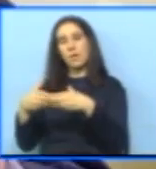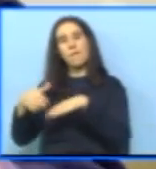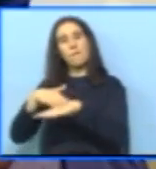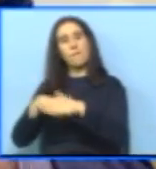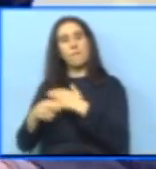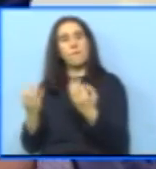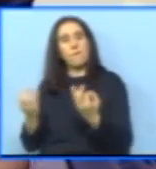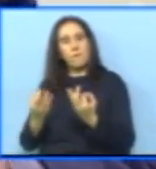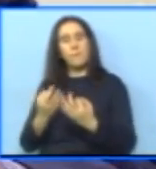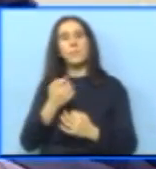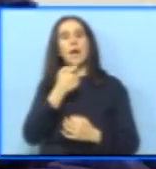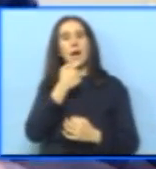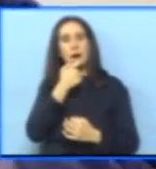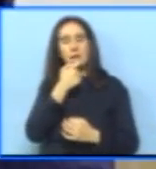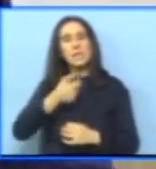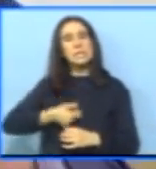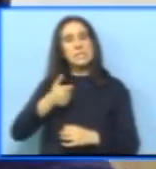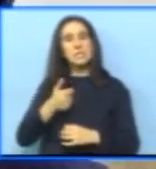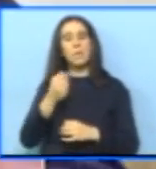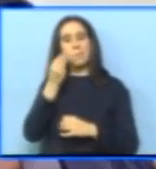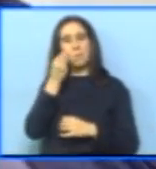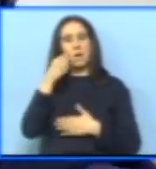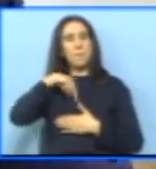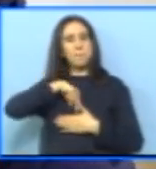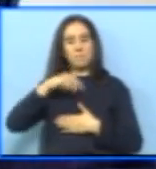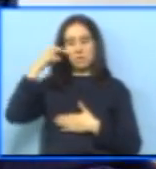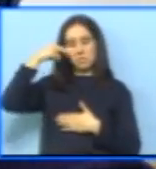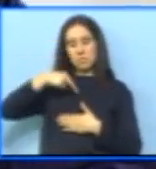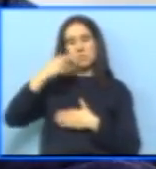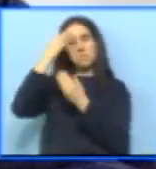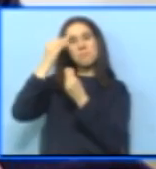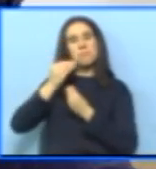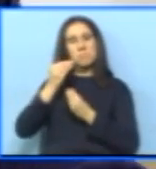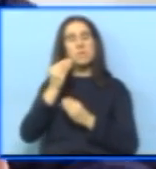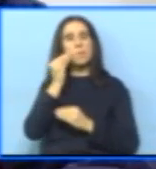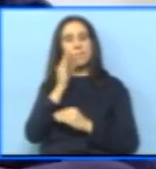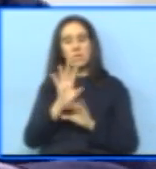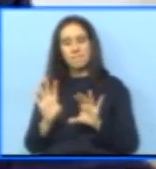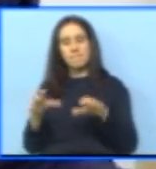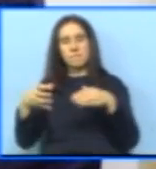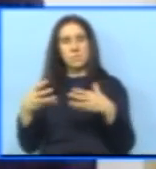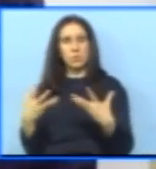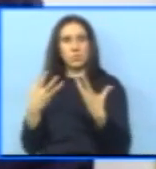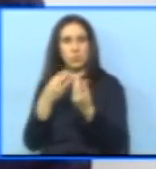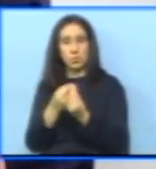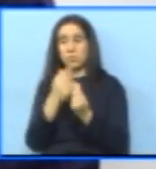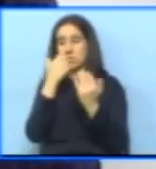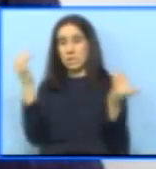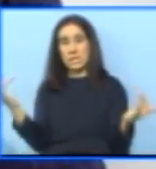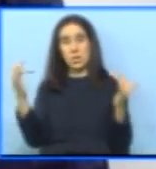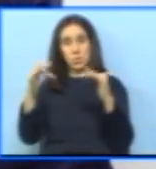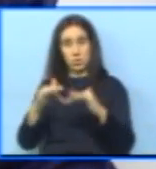começa por primeiro evangelizar ad intra, ou seja, aqueles próprios que se juntam, que se reúnem